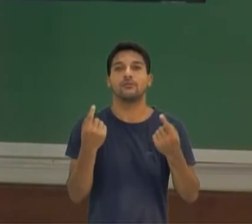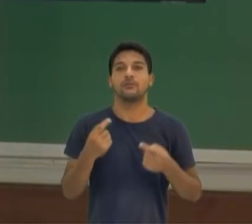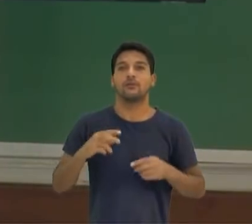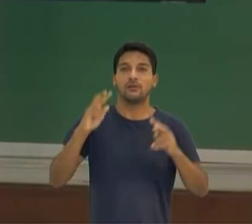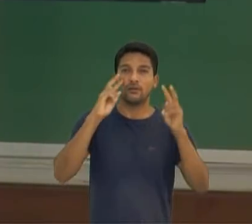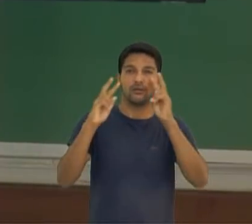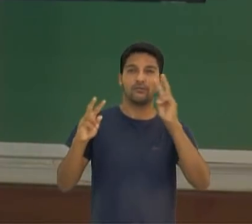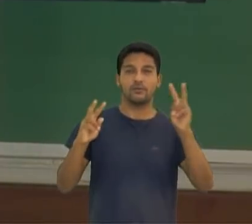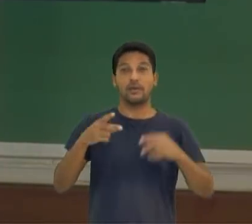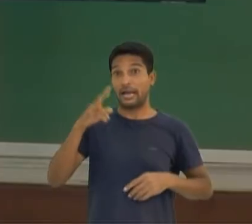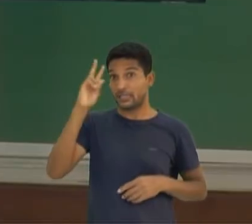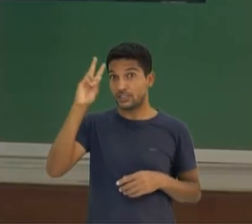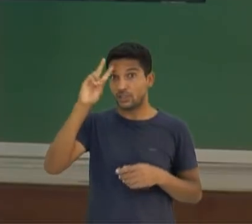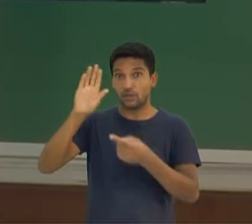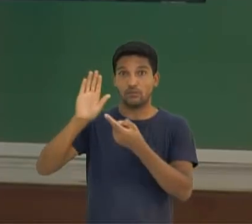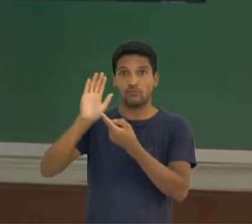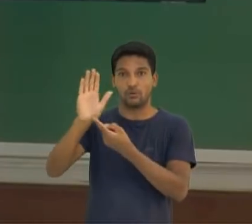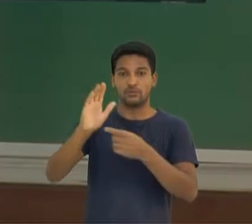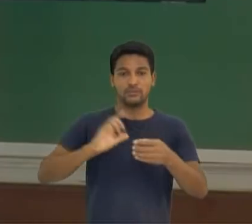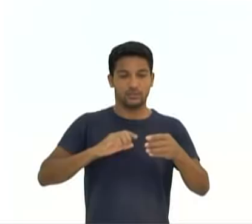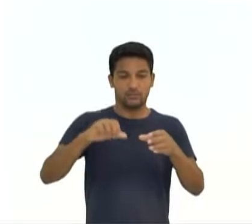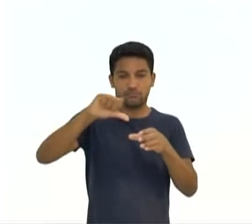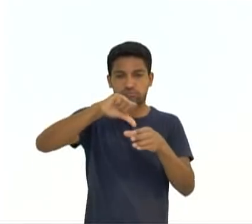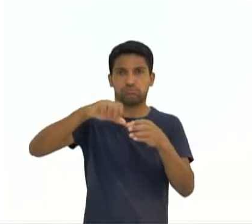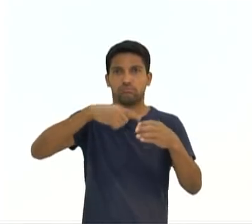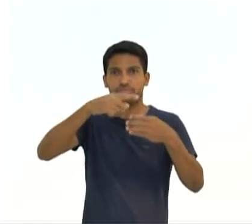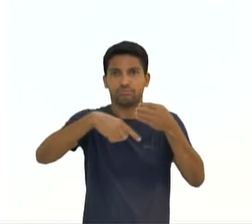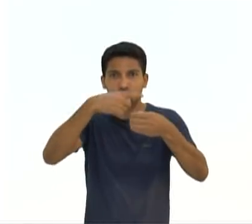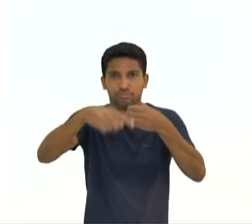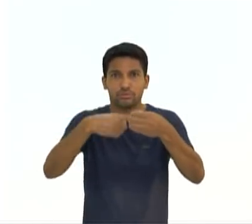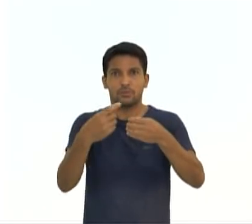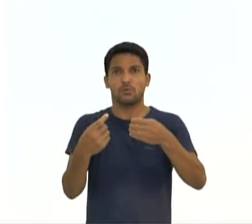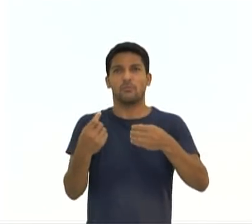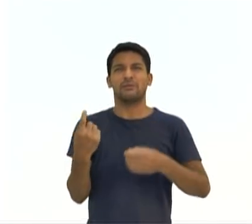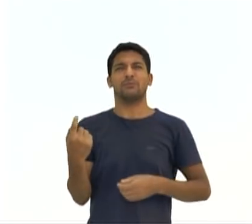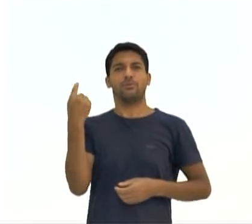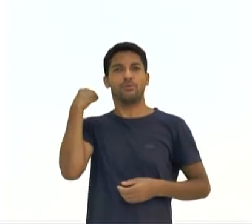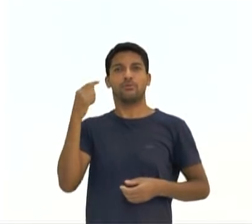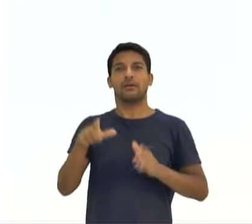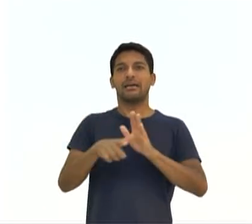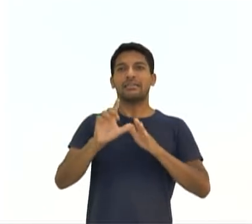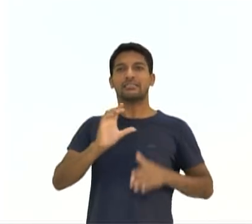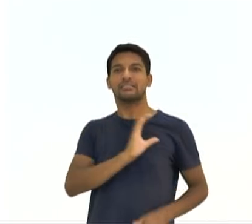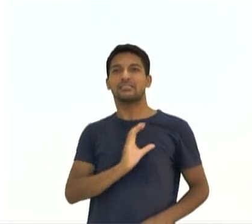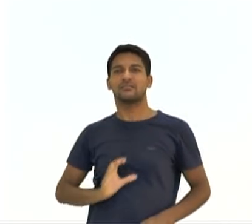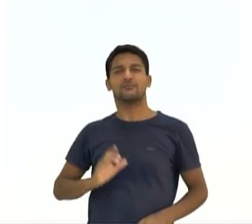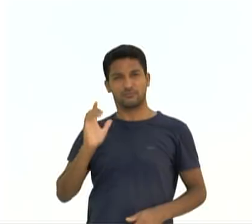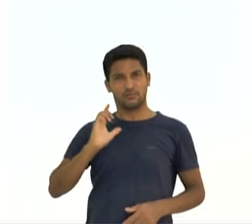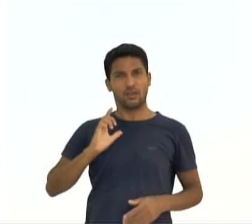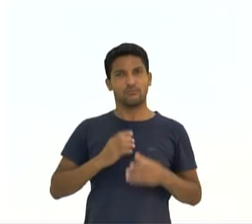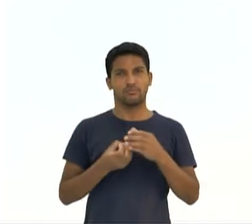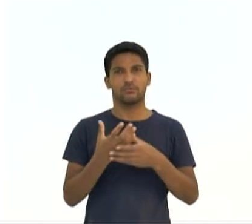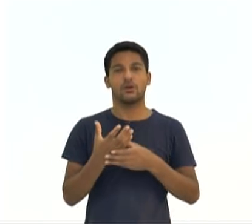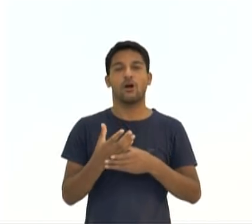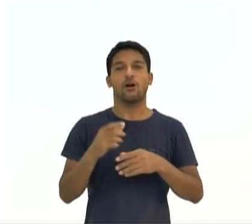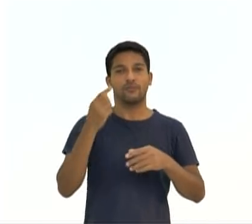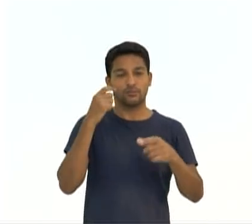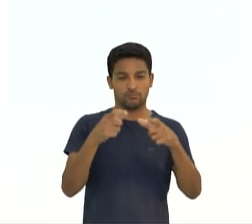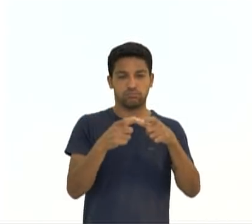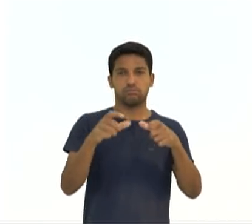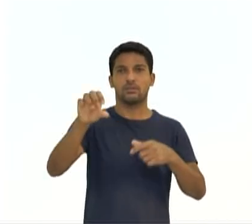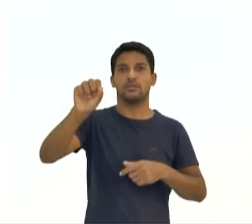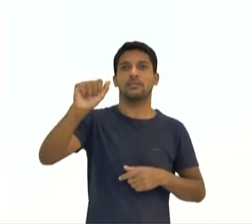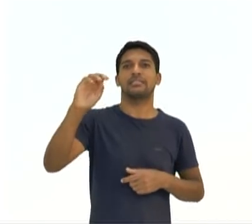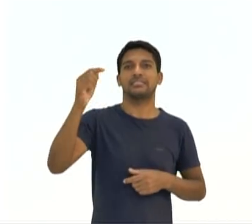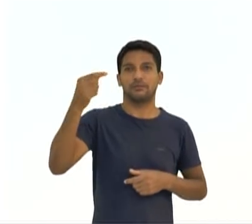históricos, galera, as substâncias de que há relato de existência no período antes de Cristo são eles. Sabão de cinzas, álcool